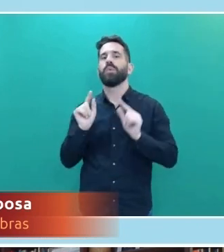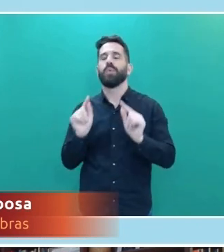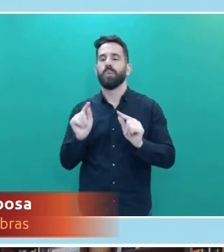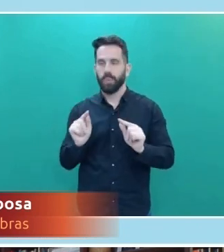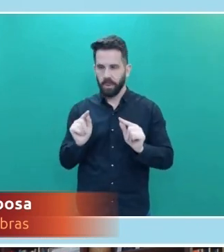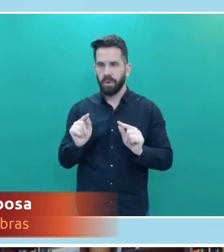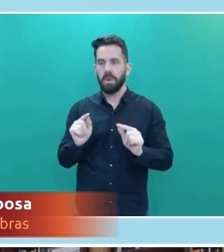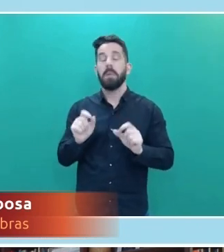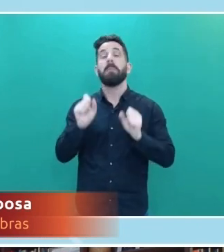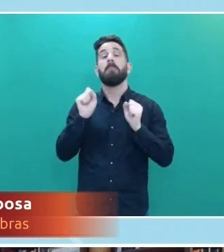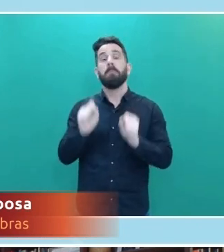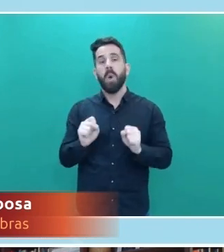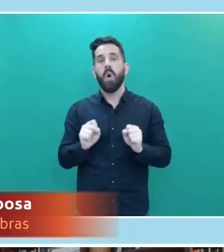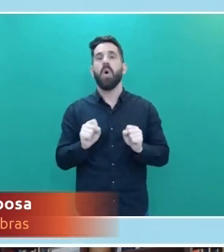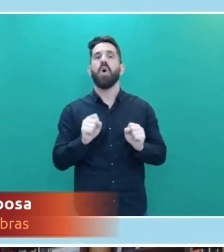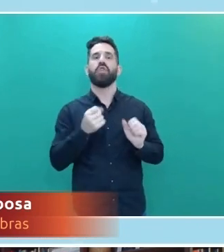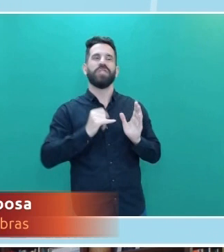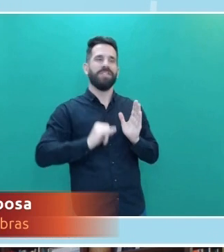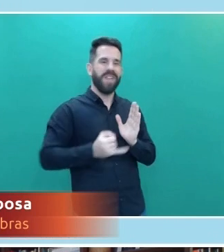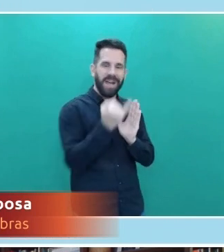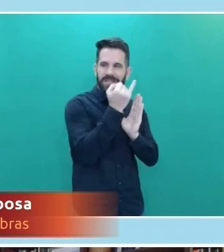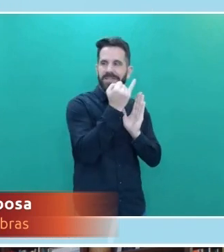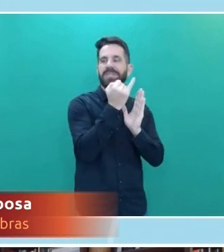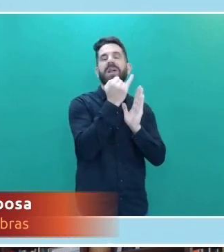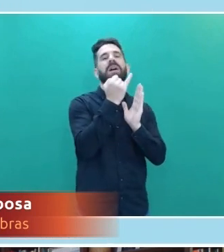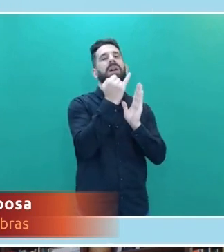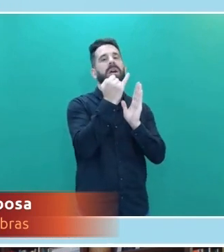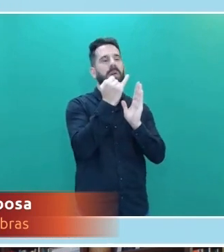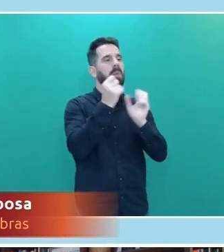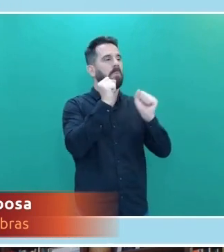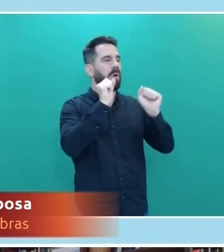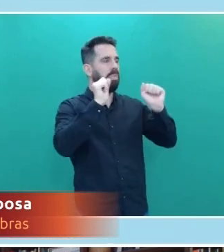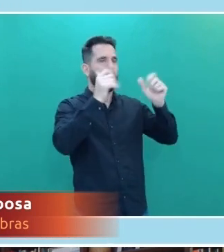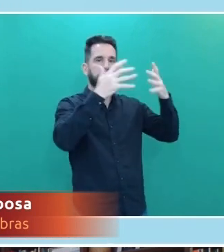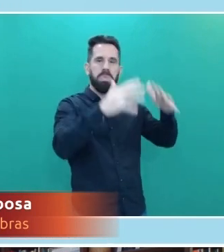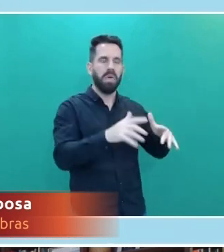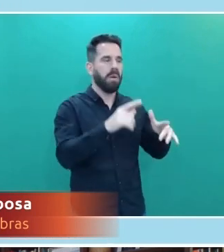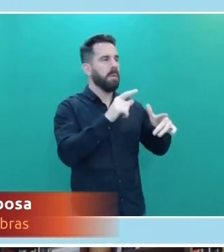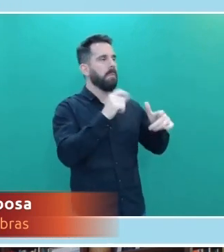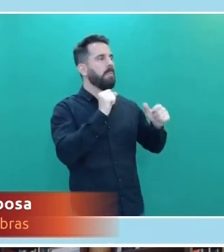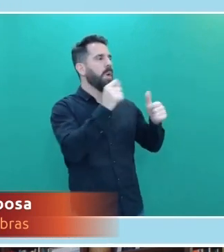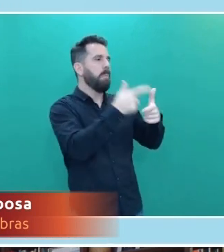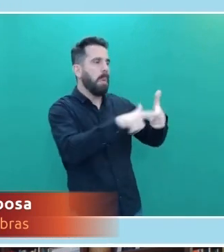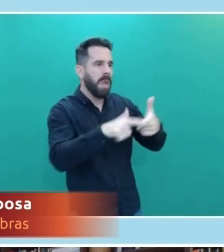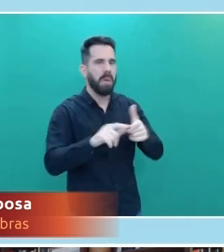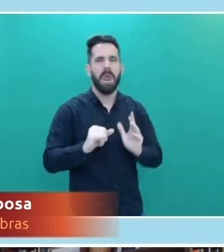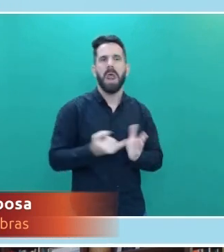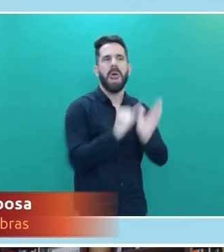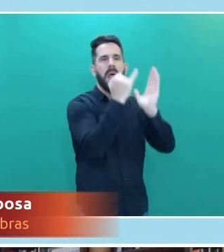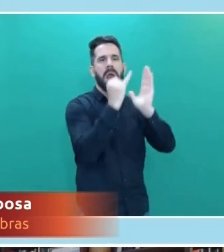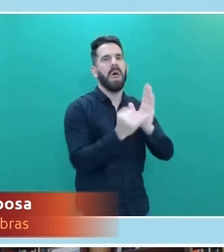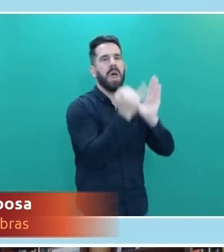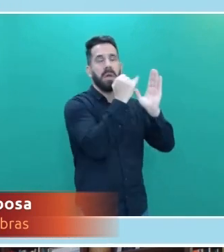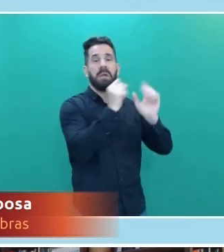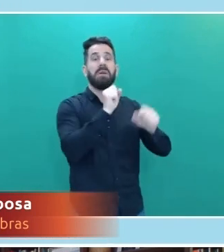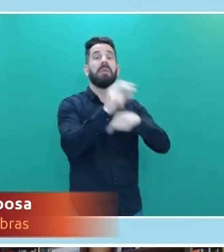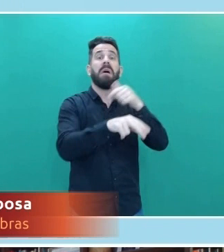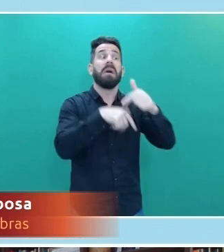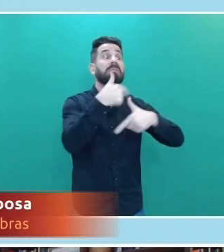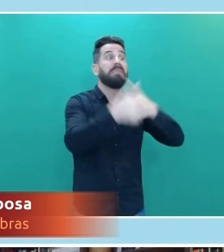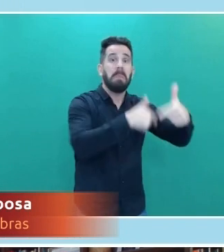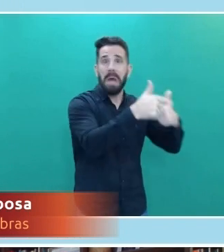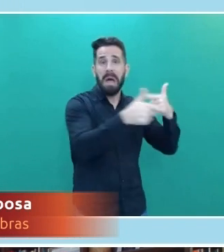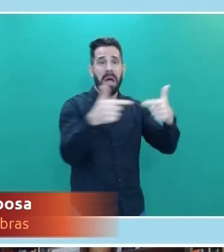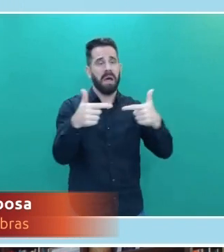na inflação, no emprego, em várias outras variáveis, né? Porque a gente está mexendo com o câmbio, e o câmbio